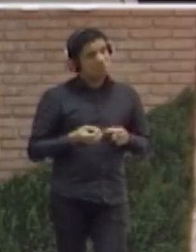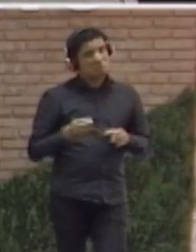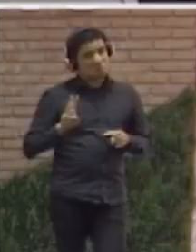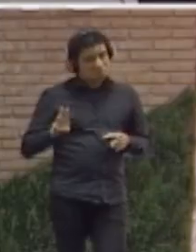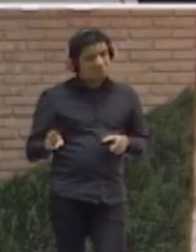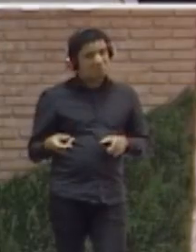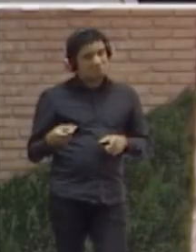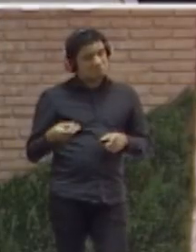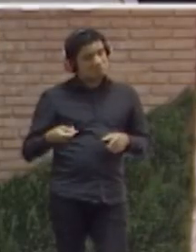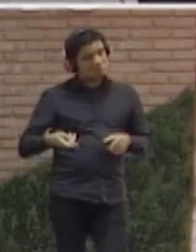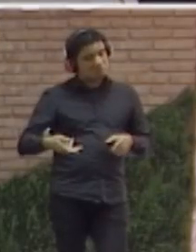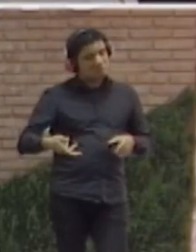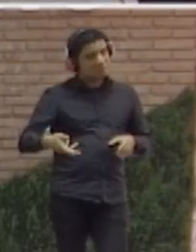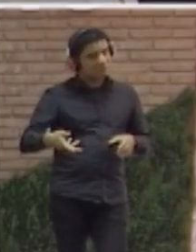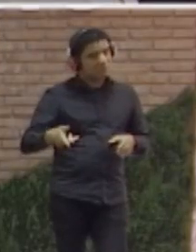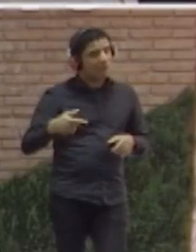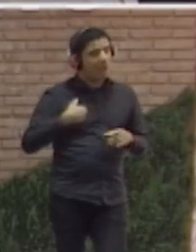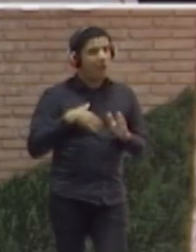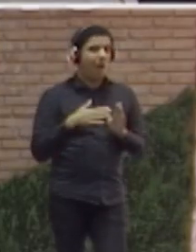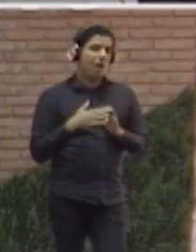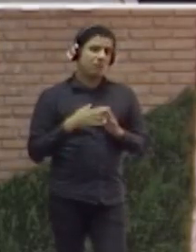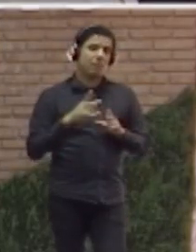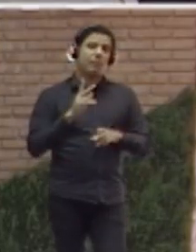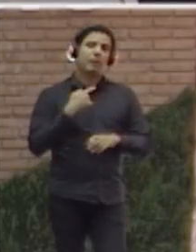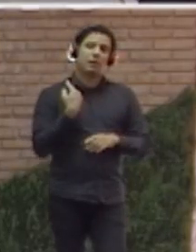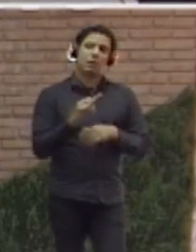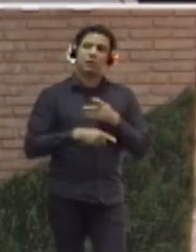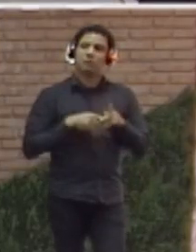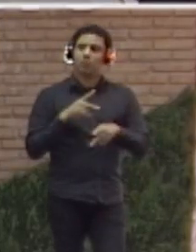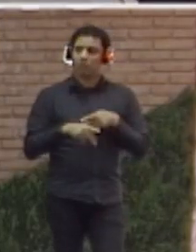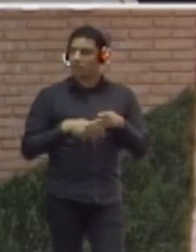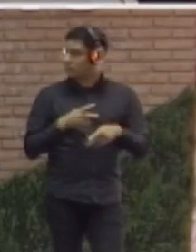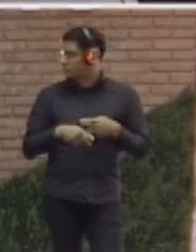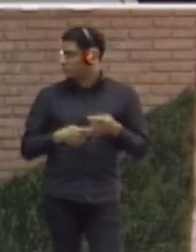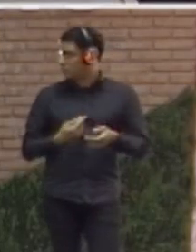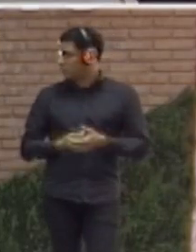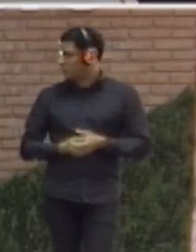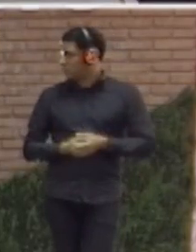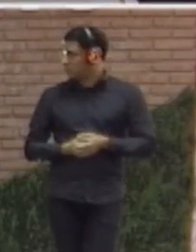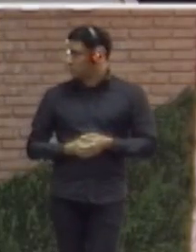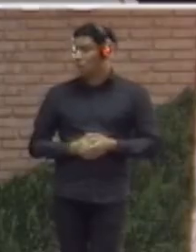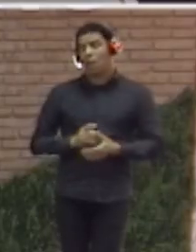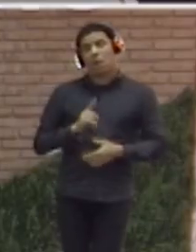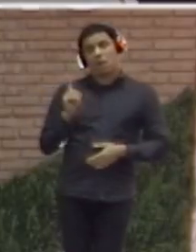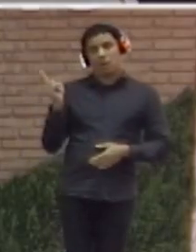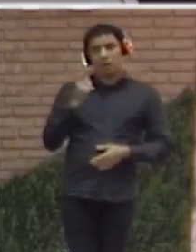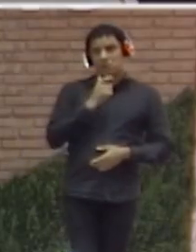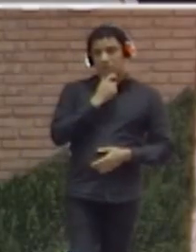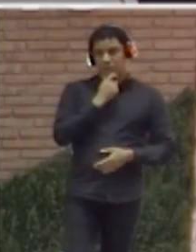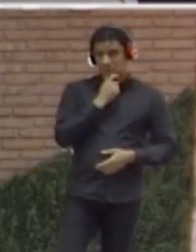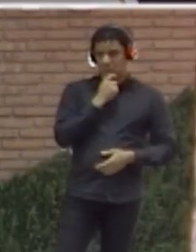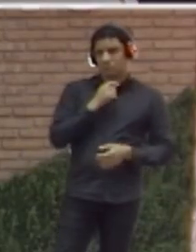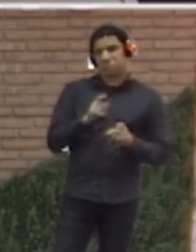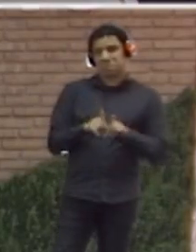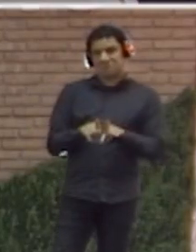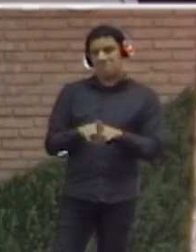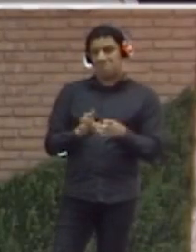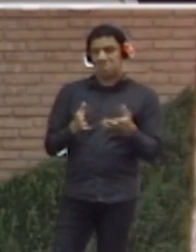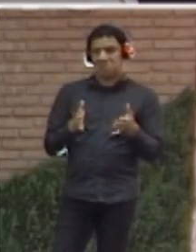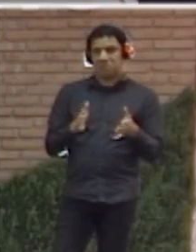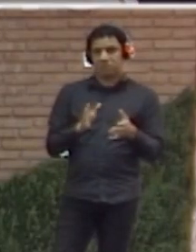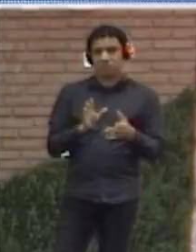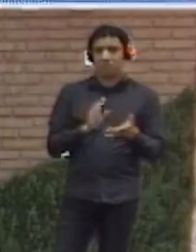muito mais casas também para a nossa população no futuro. No Reino Unido, claro, também existe uma falta